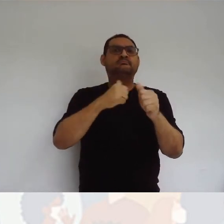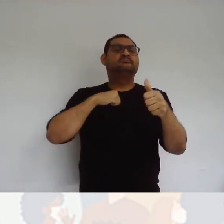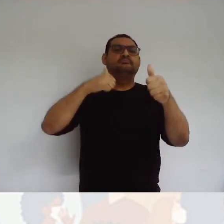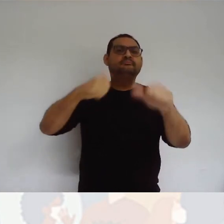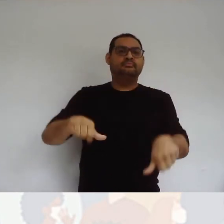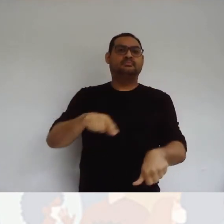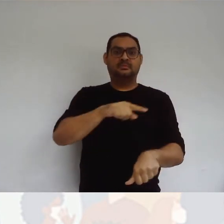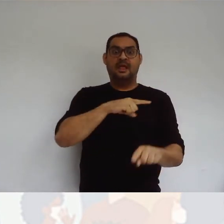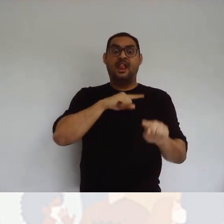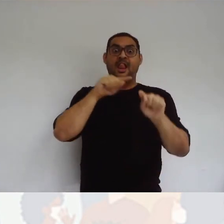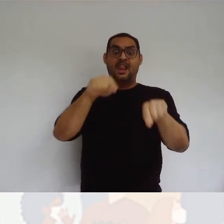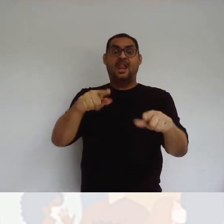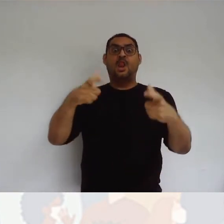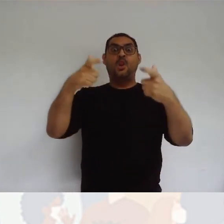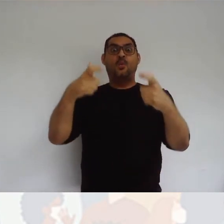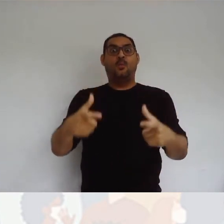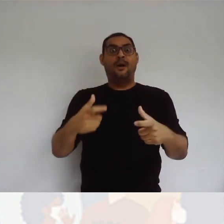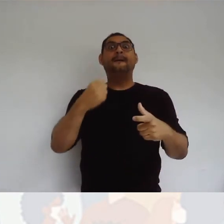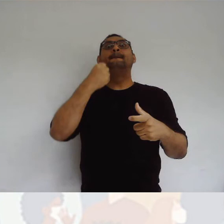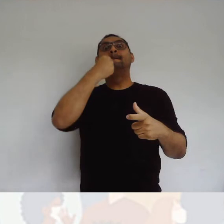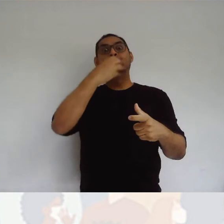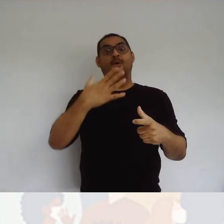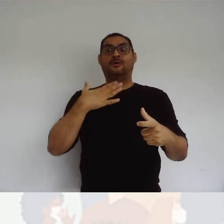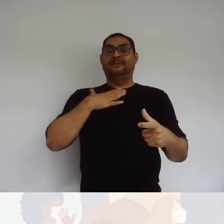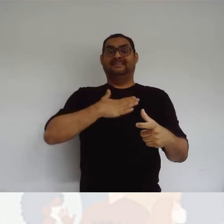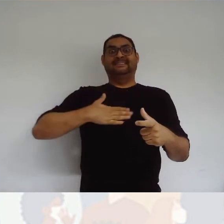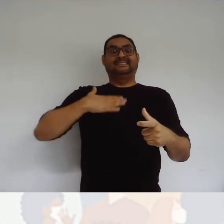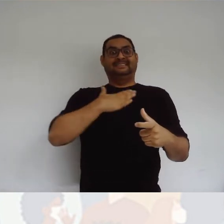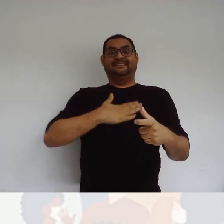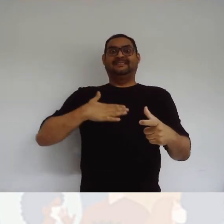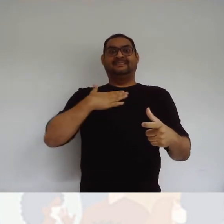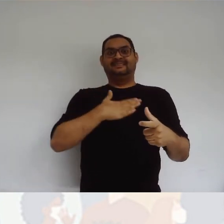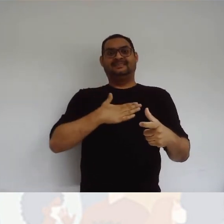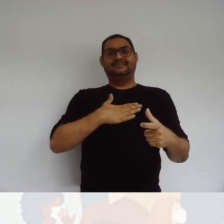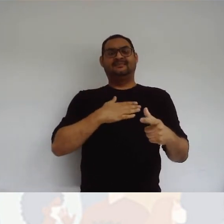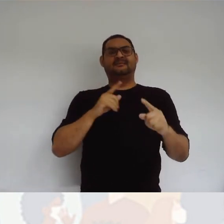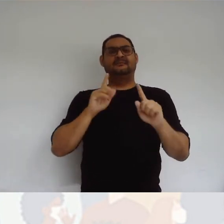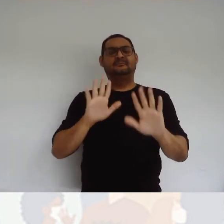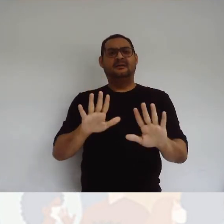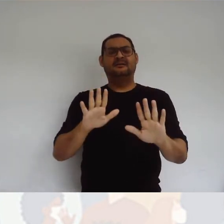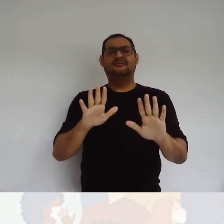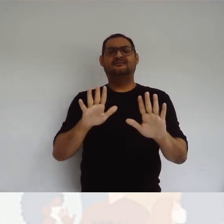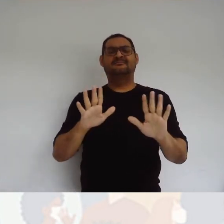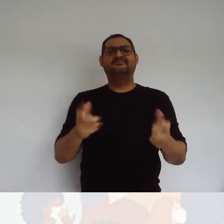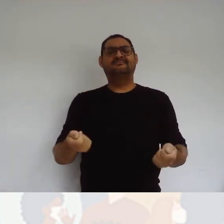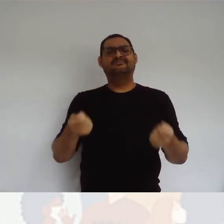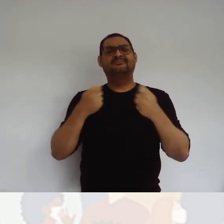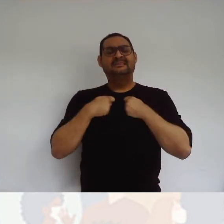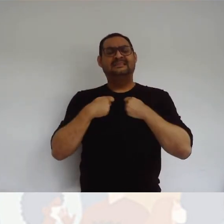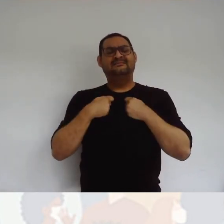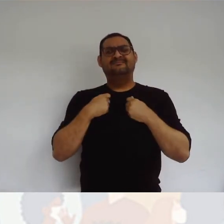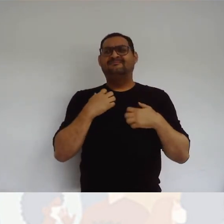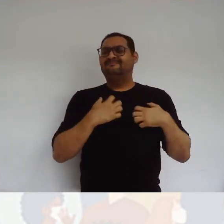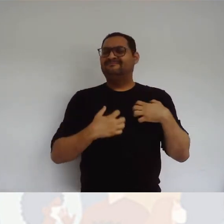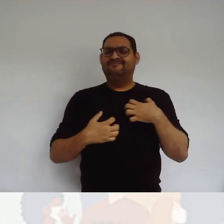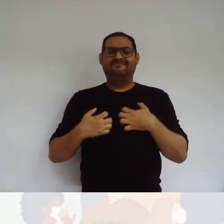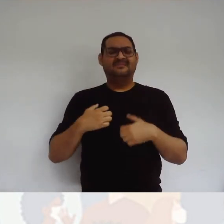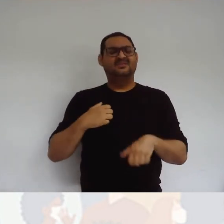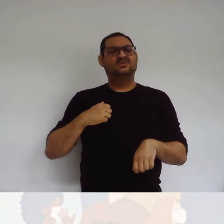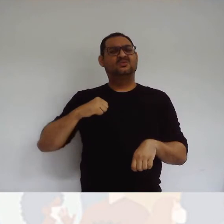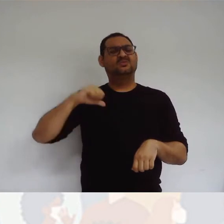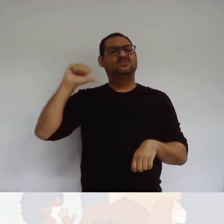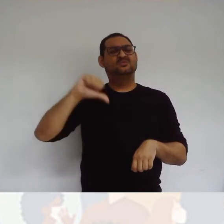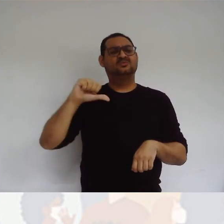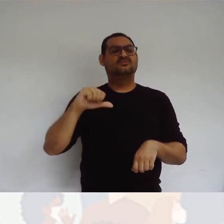né? E ele relata: eu andava aqui como se não tivesse fim, eu ando aqui, ou então eu levo minha rede e fico